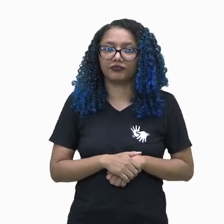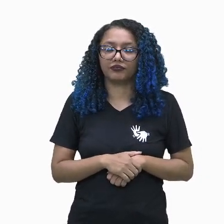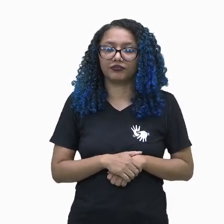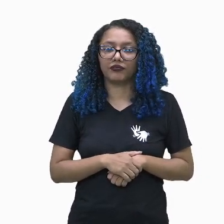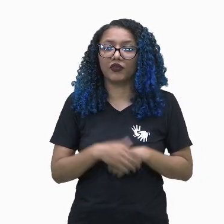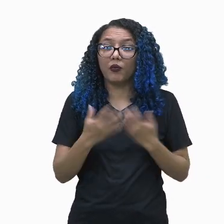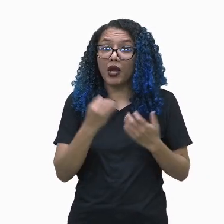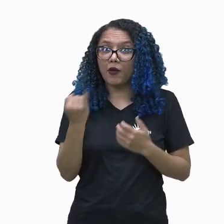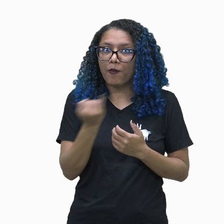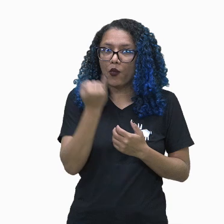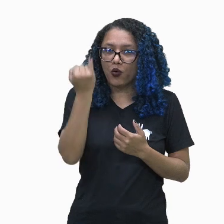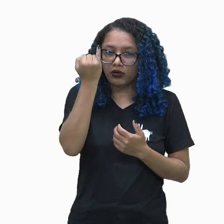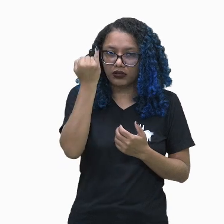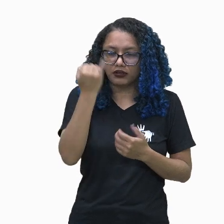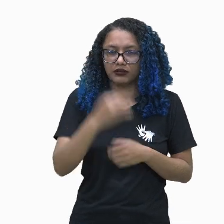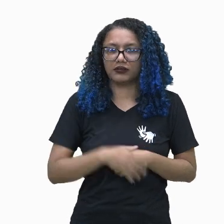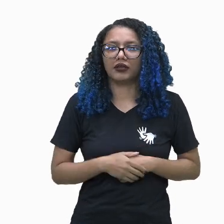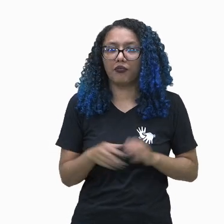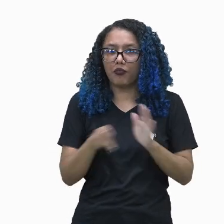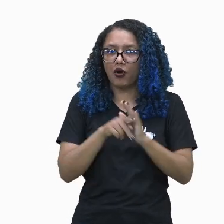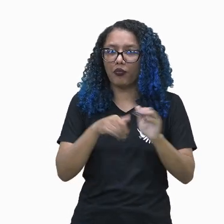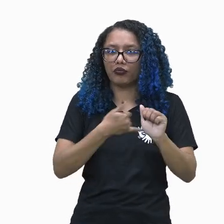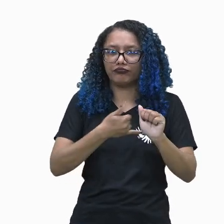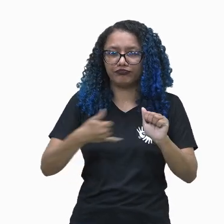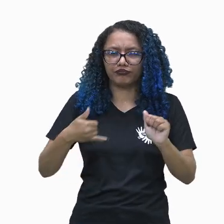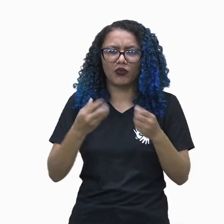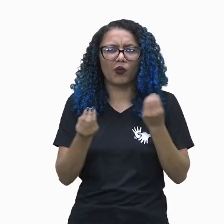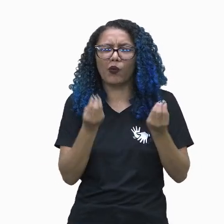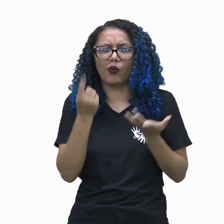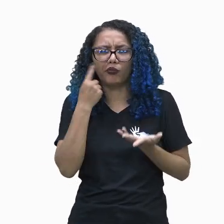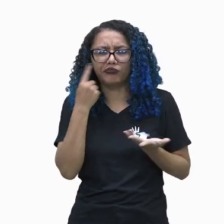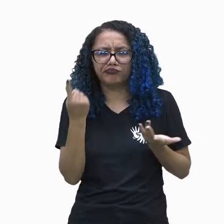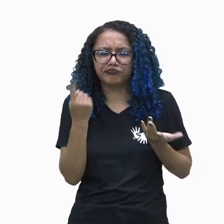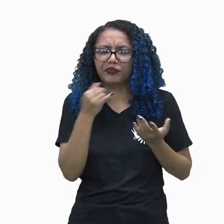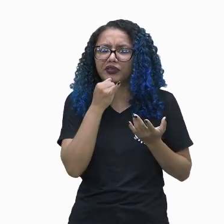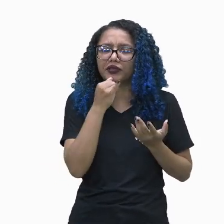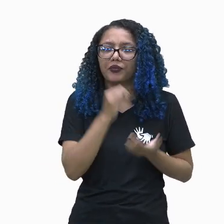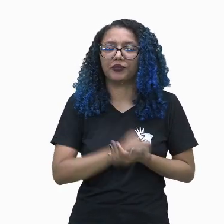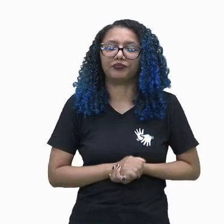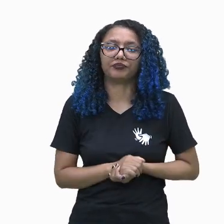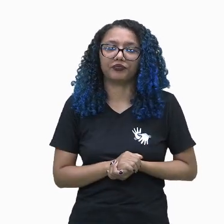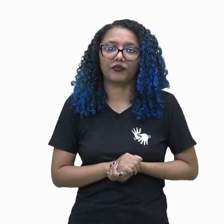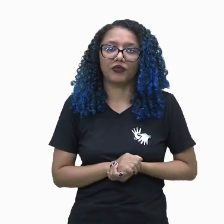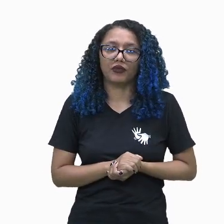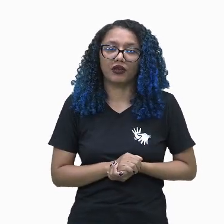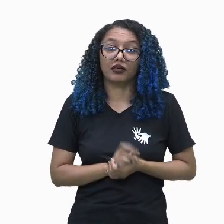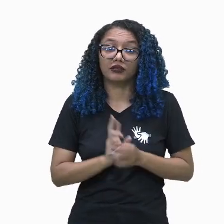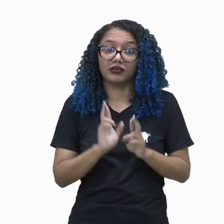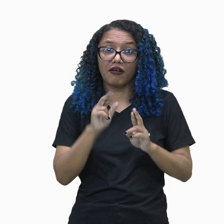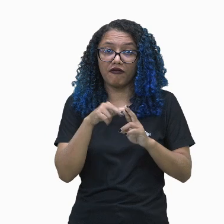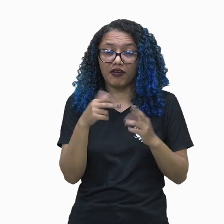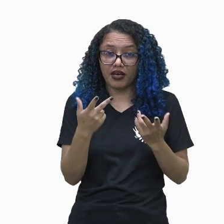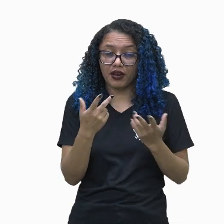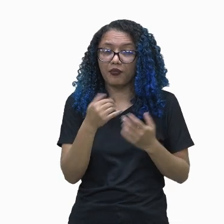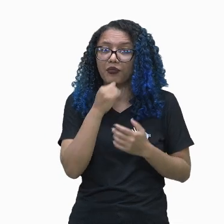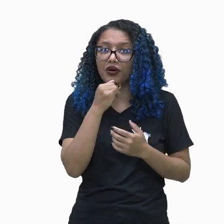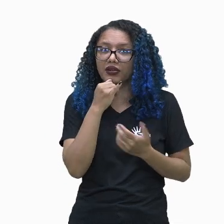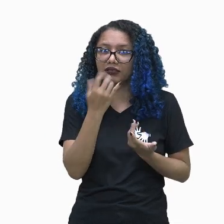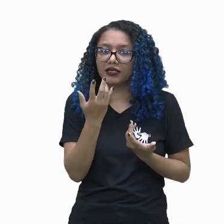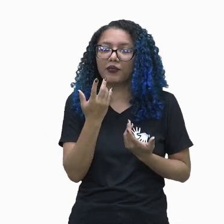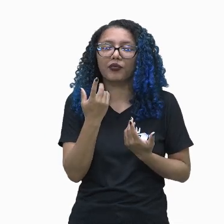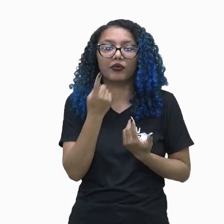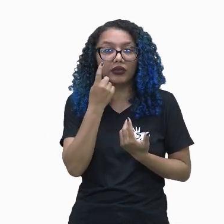aminoácidos. Mas a essencialidade de quê, professora? É essencialidade no que diz respeito ao interesse humano, né, no interesse